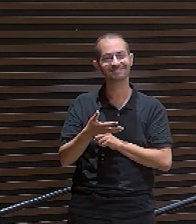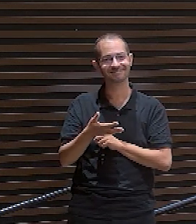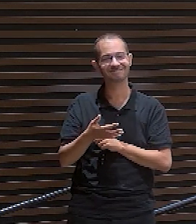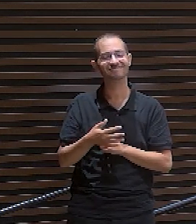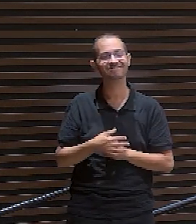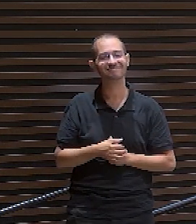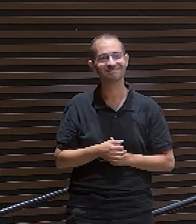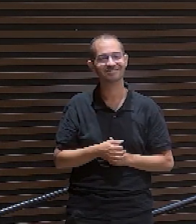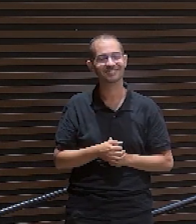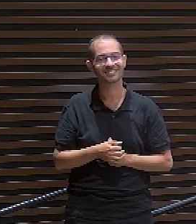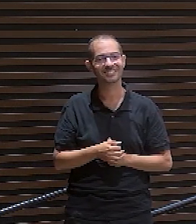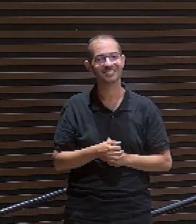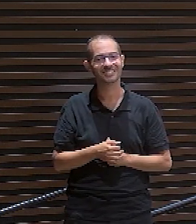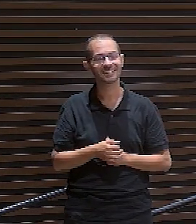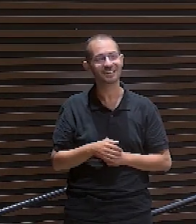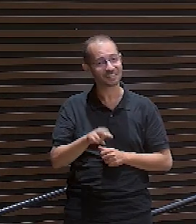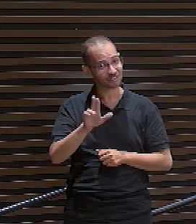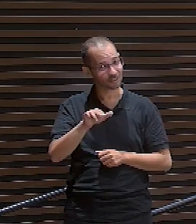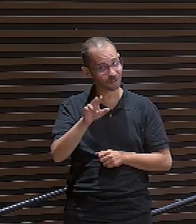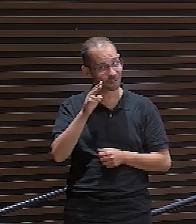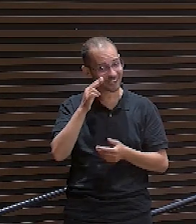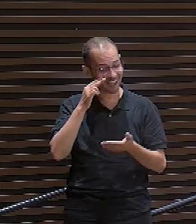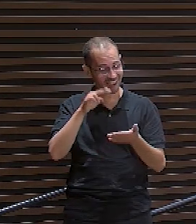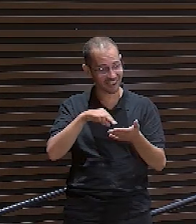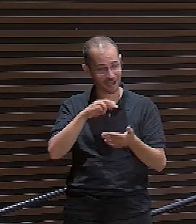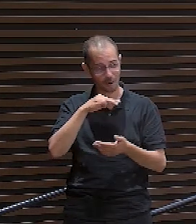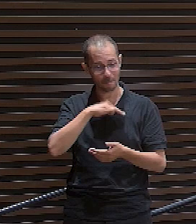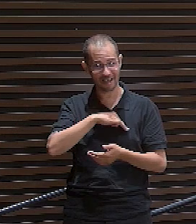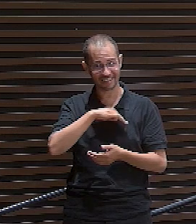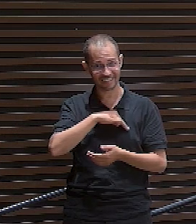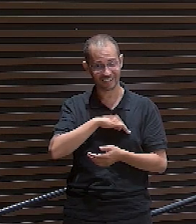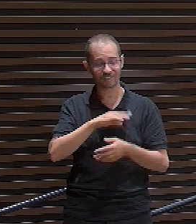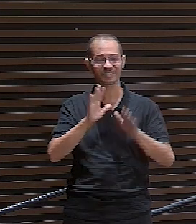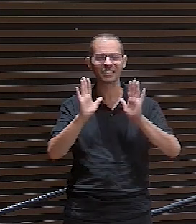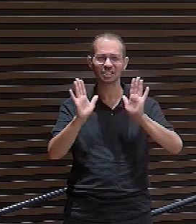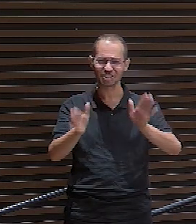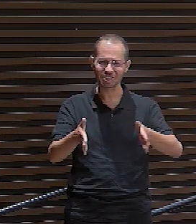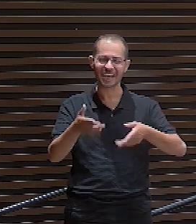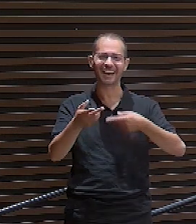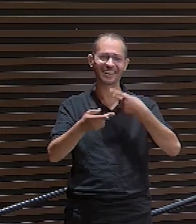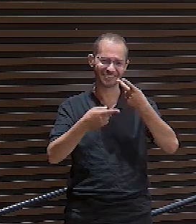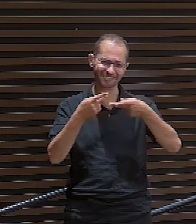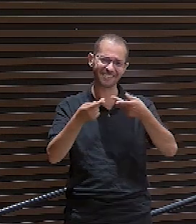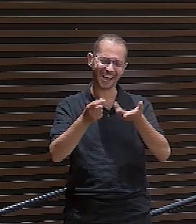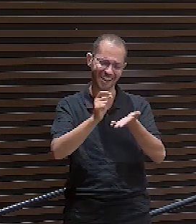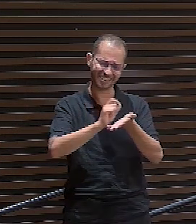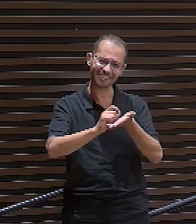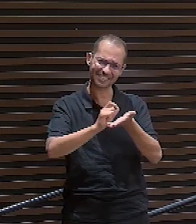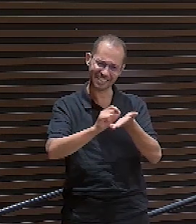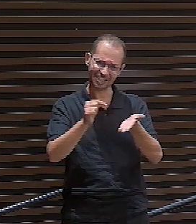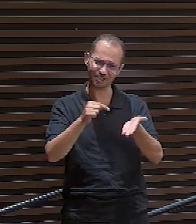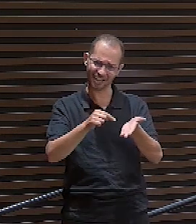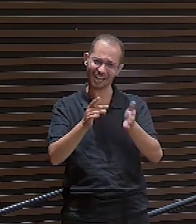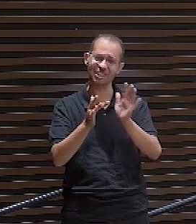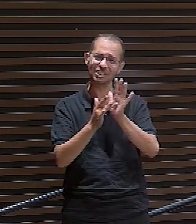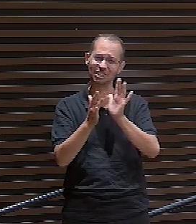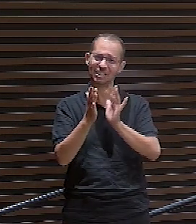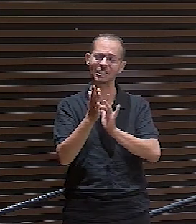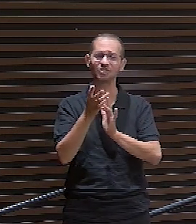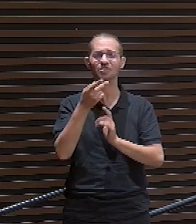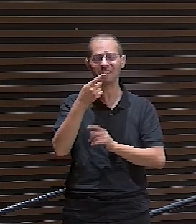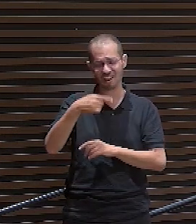Criatura, você nunca leu Mateus? Já lá está escrito que Jesus disse, vai